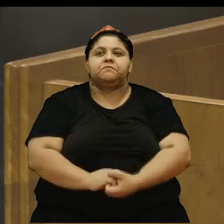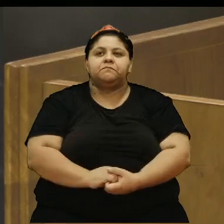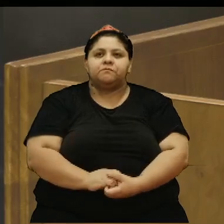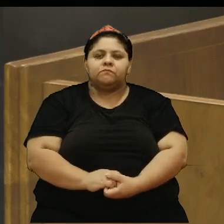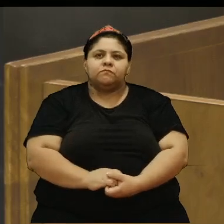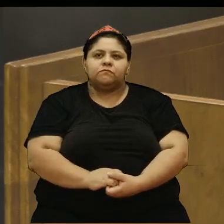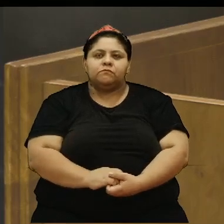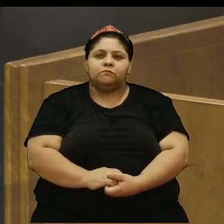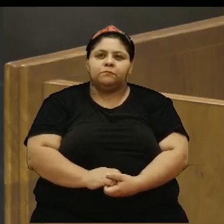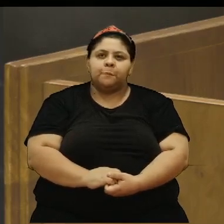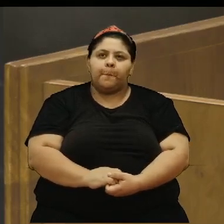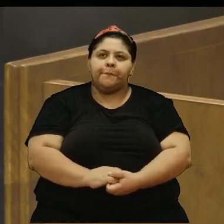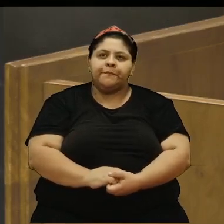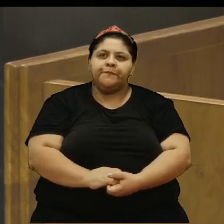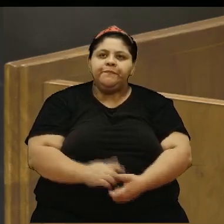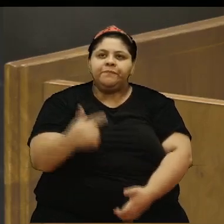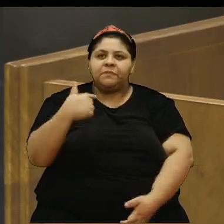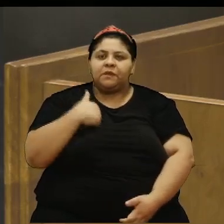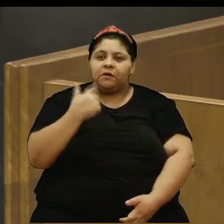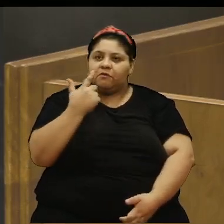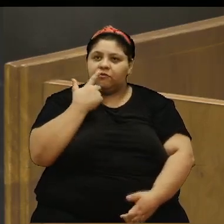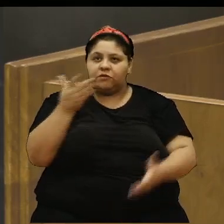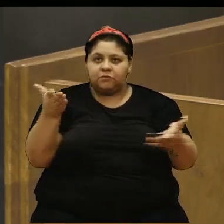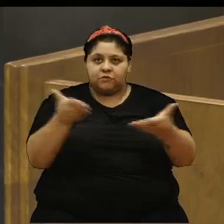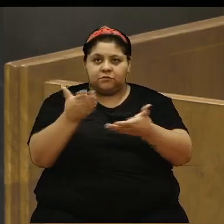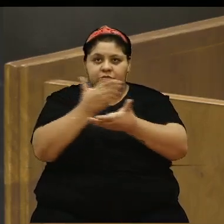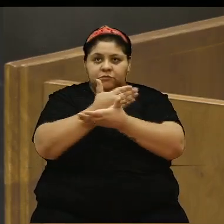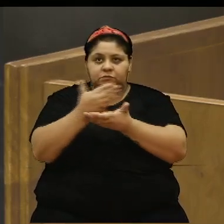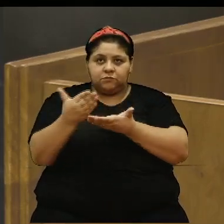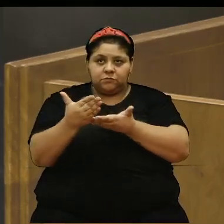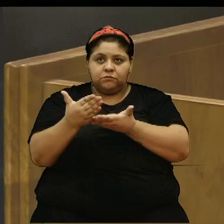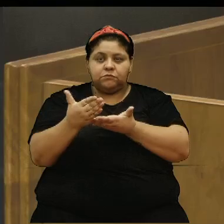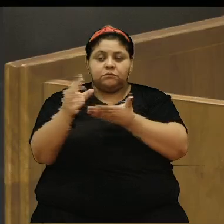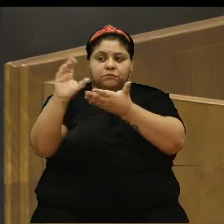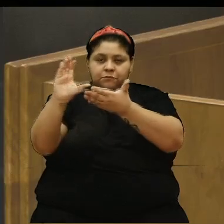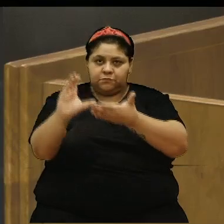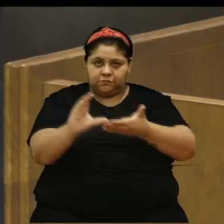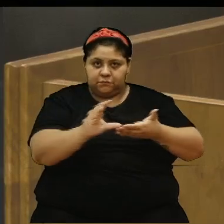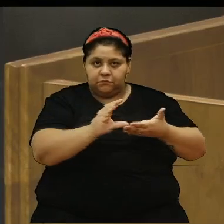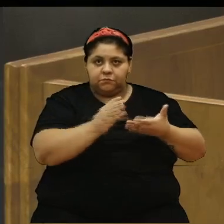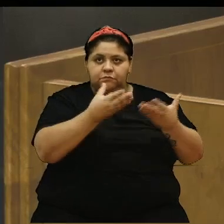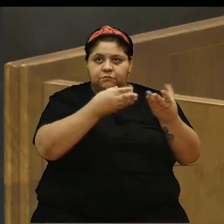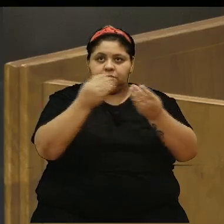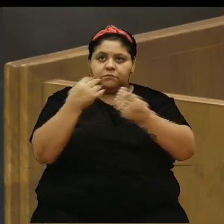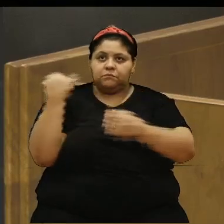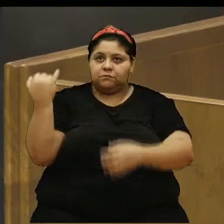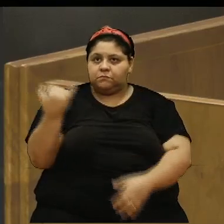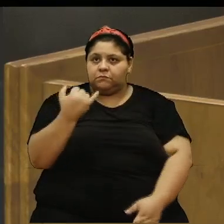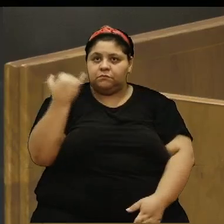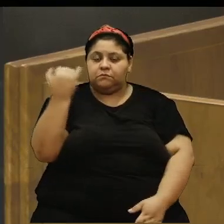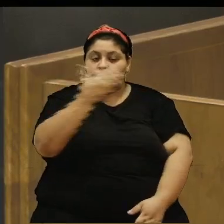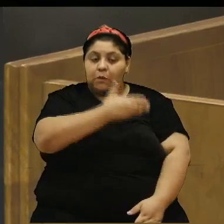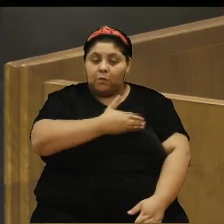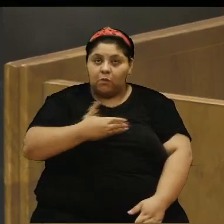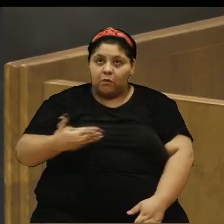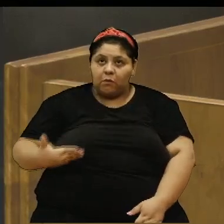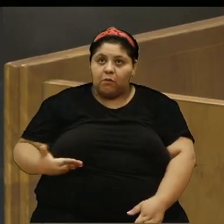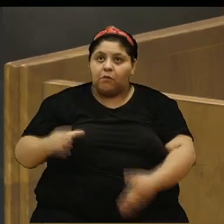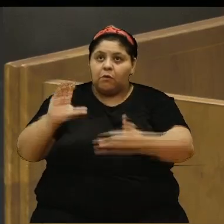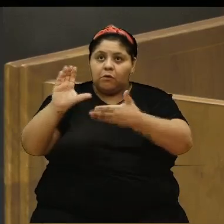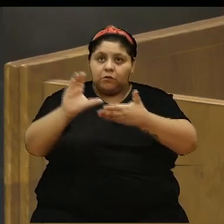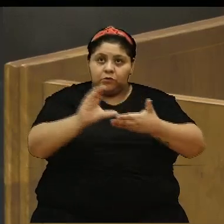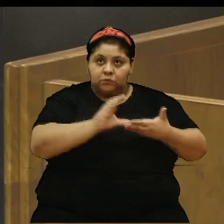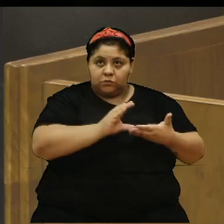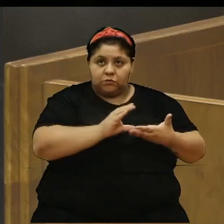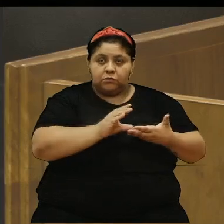E aí, eu falei agora, para começar, falei de um recurso muito importante, um recurso público, de uma emenda